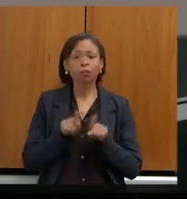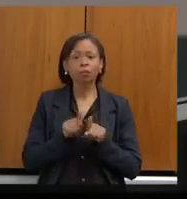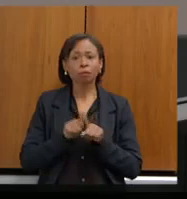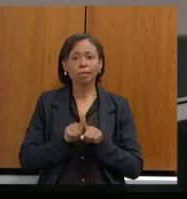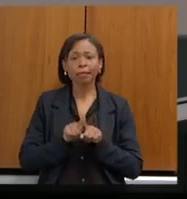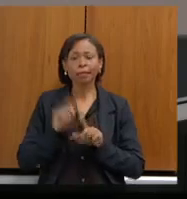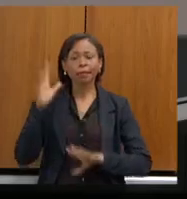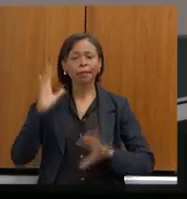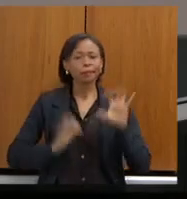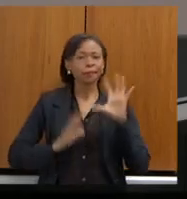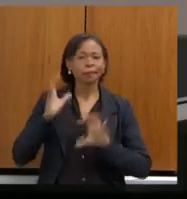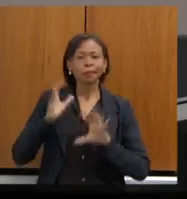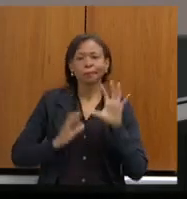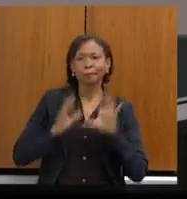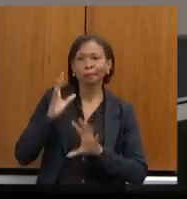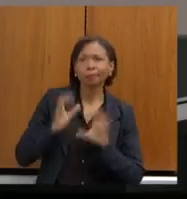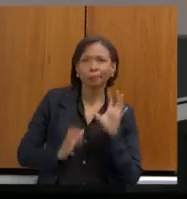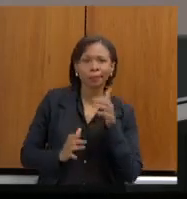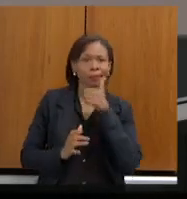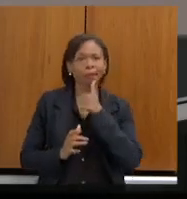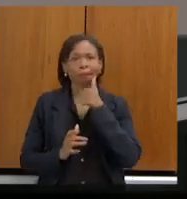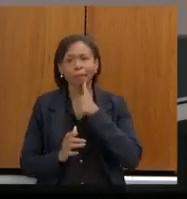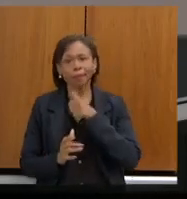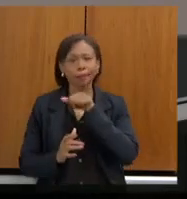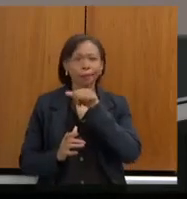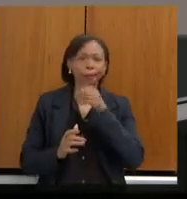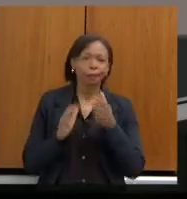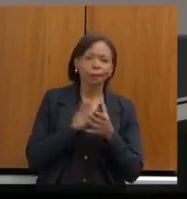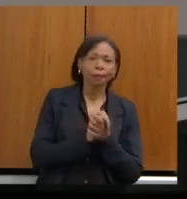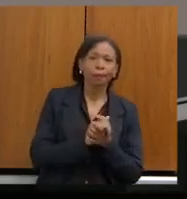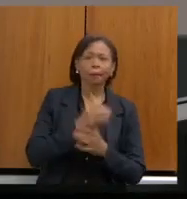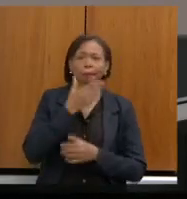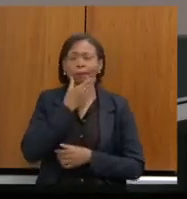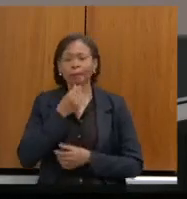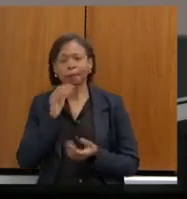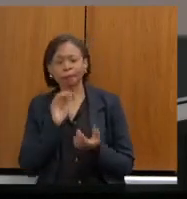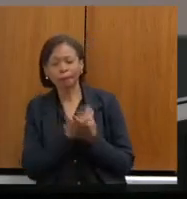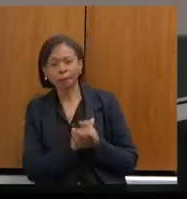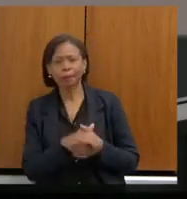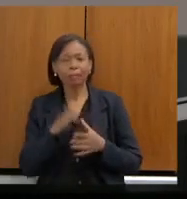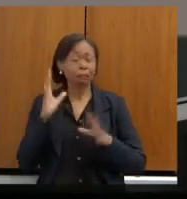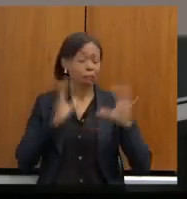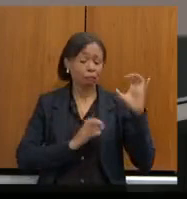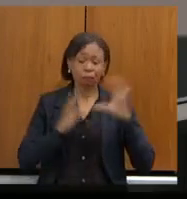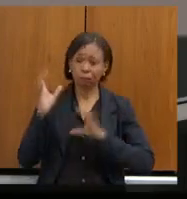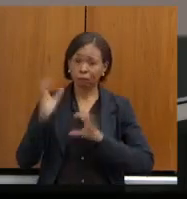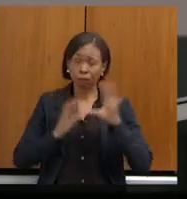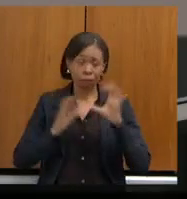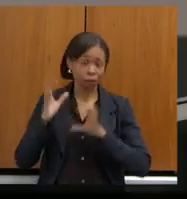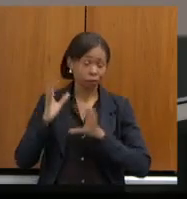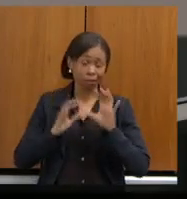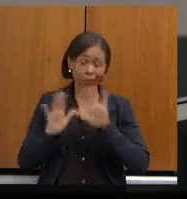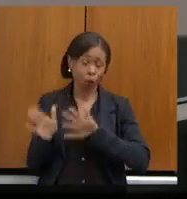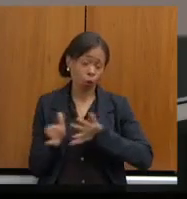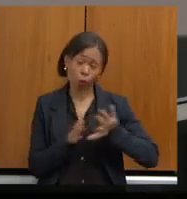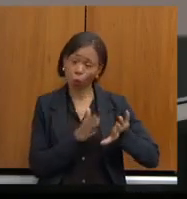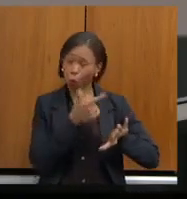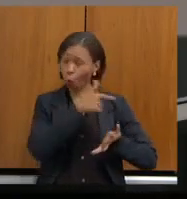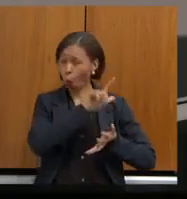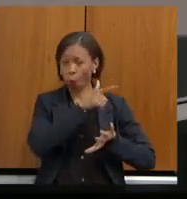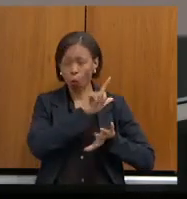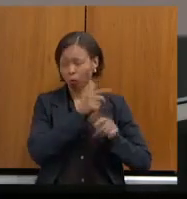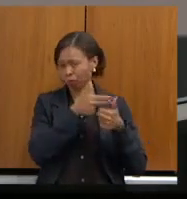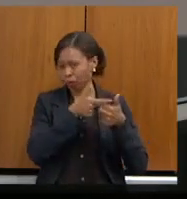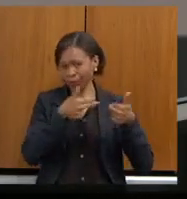briga de marido e mulher e etc aí realmente é um outro caso não não é um